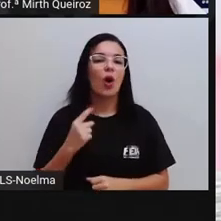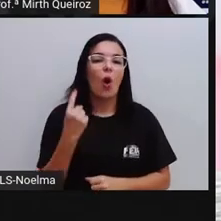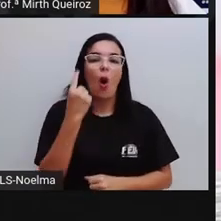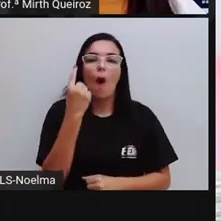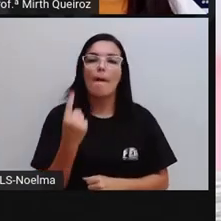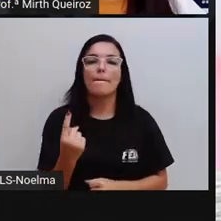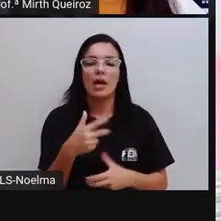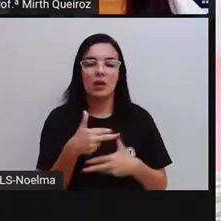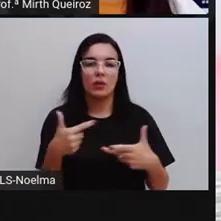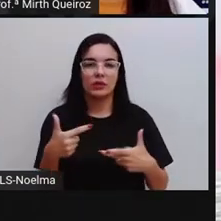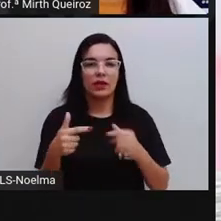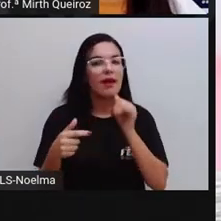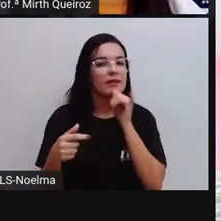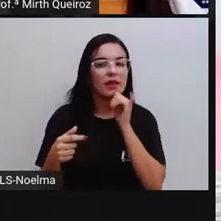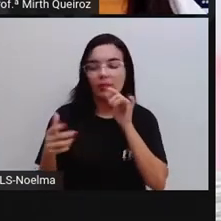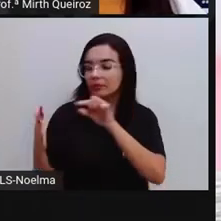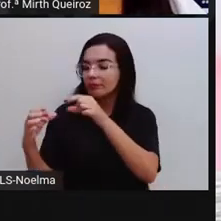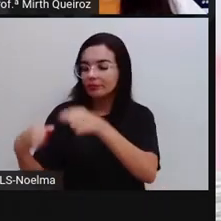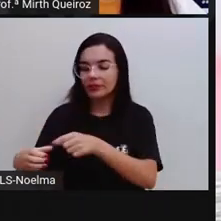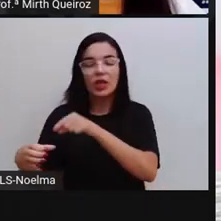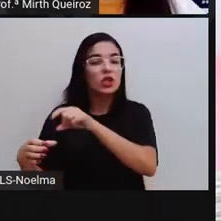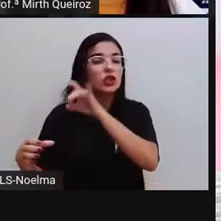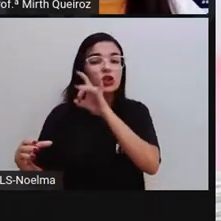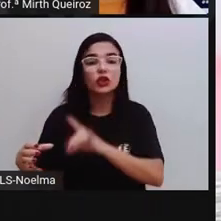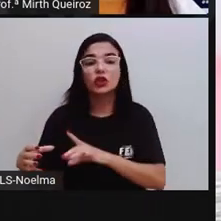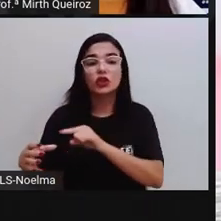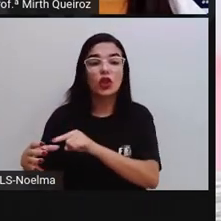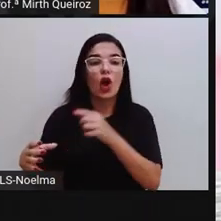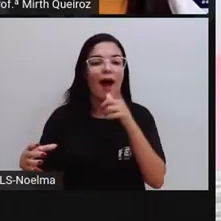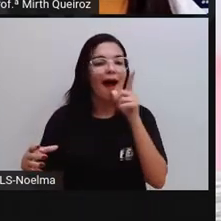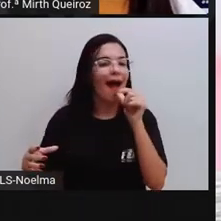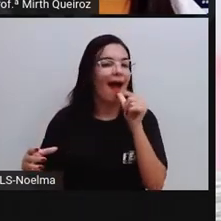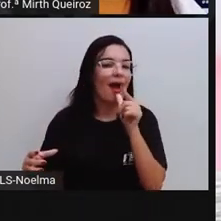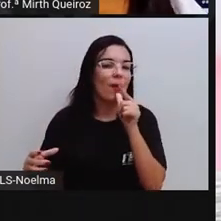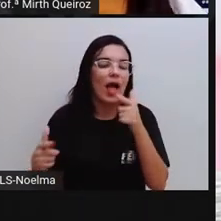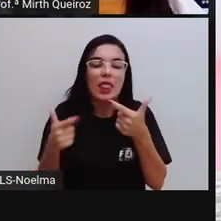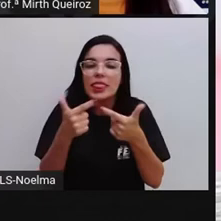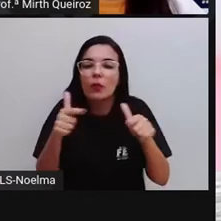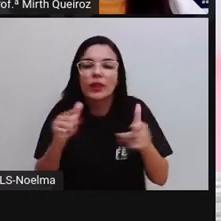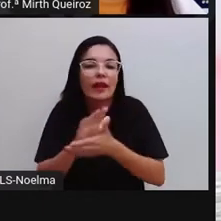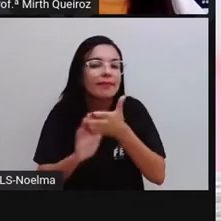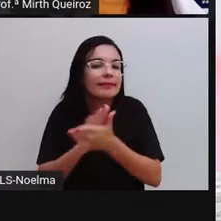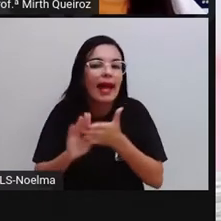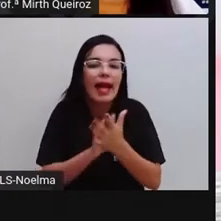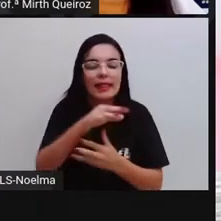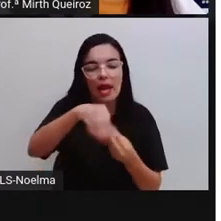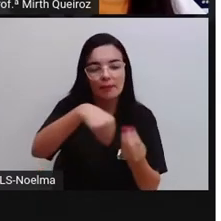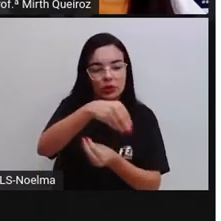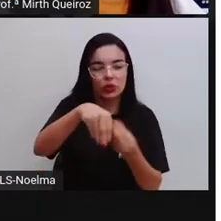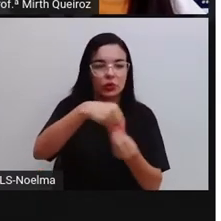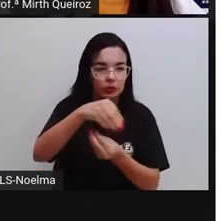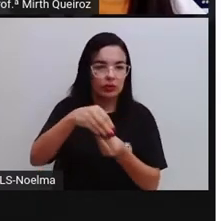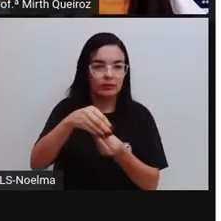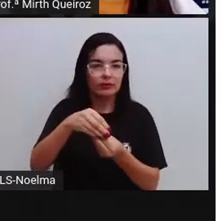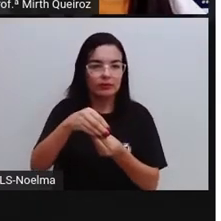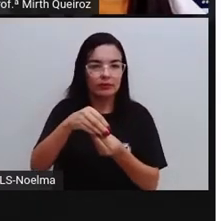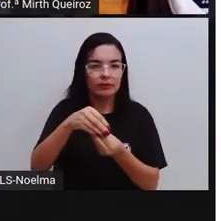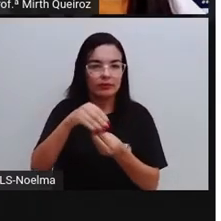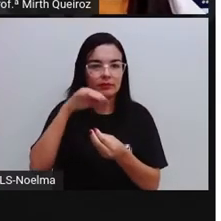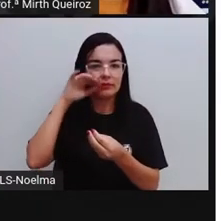espécie química, ou seja, ela não está ali misturada com outras espécies químicas.